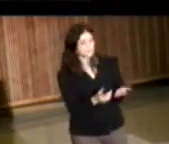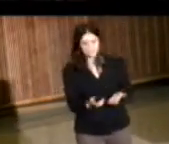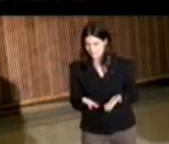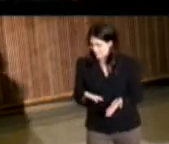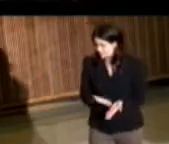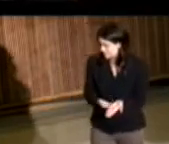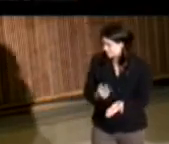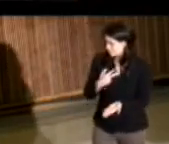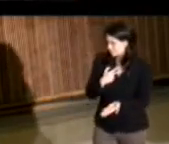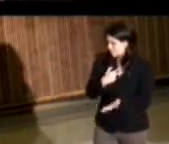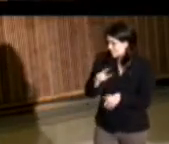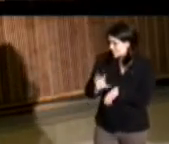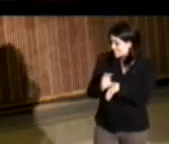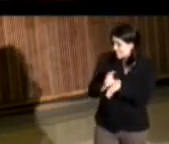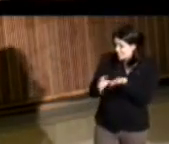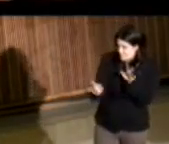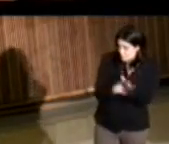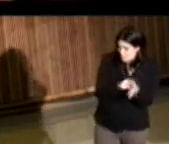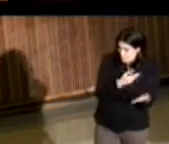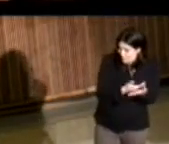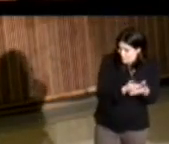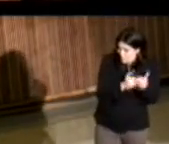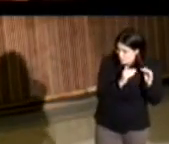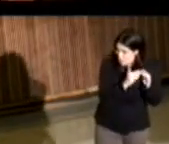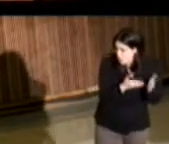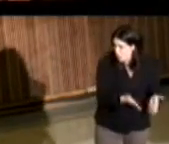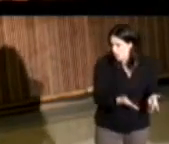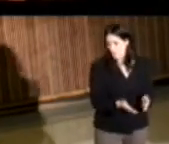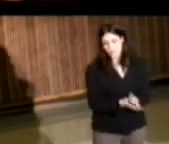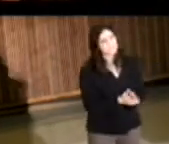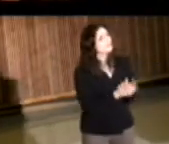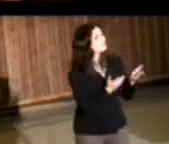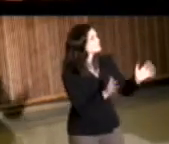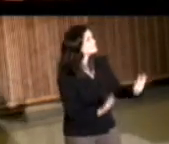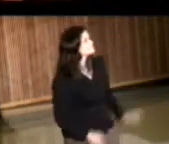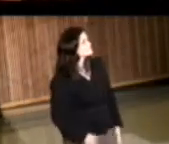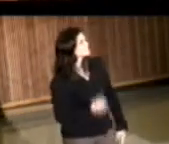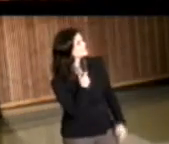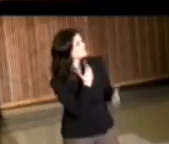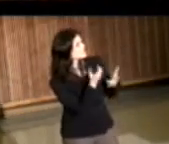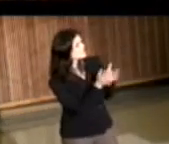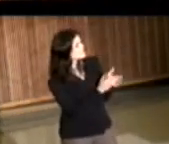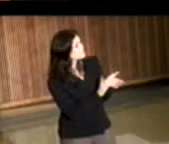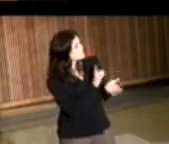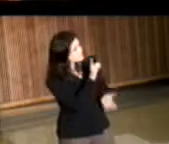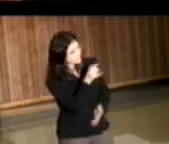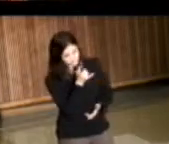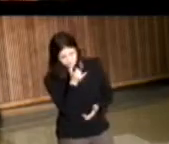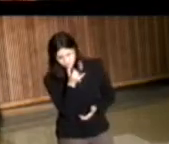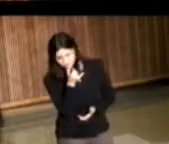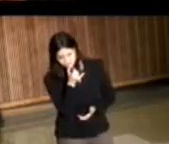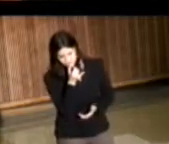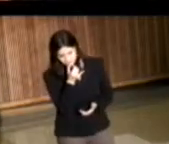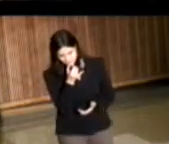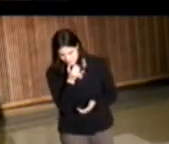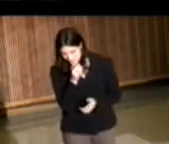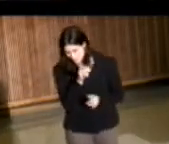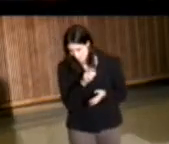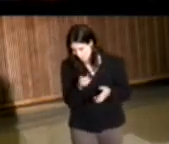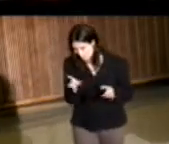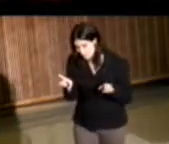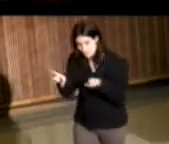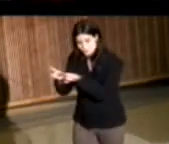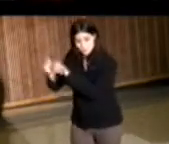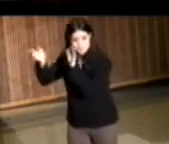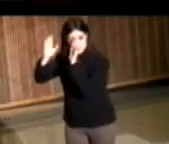dar, é o cinza. Ele falou, poxa vida, eu queria tanto uma Bíblia, né? E ficou triste, o caminhão começou a sair, e